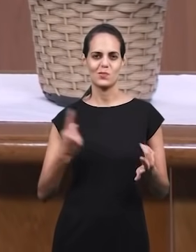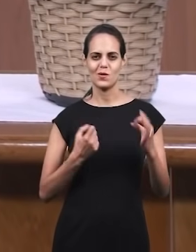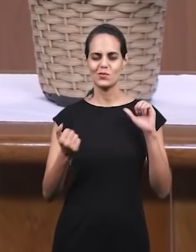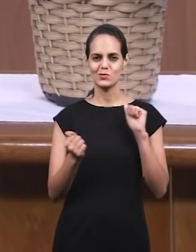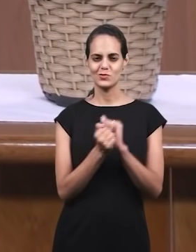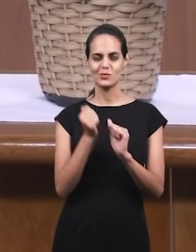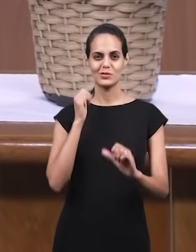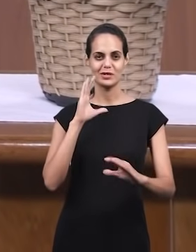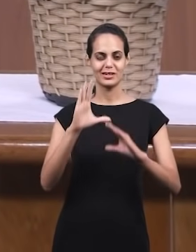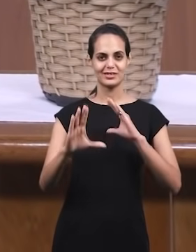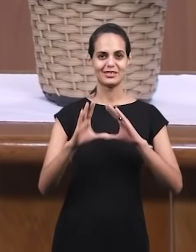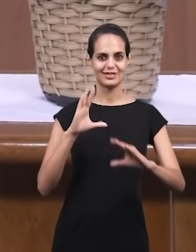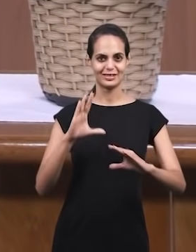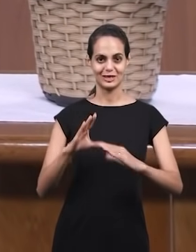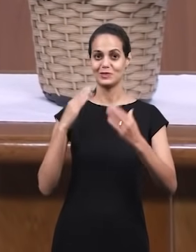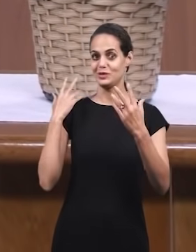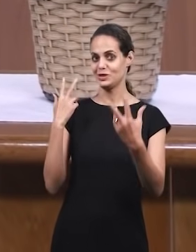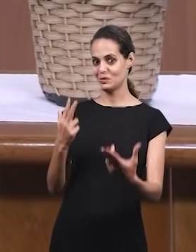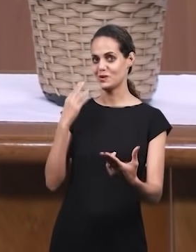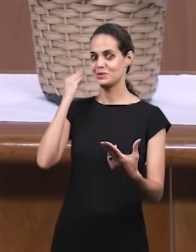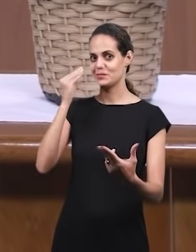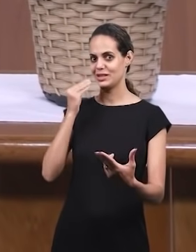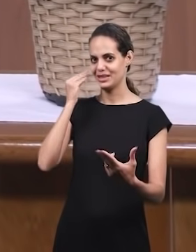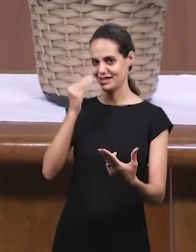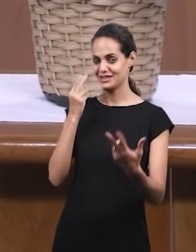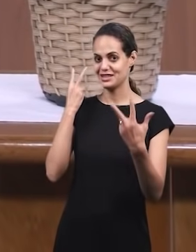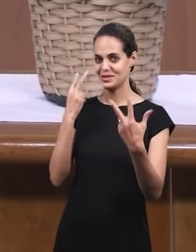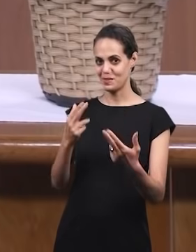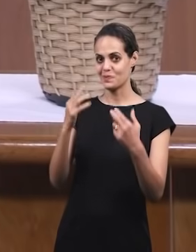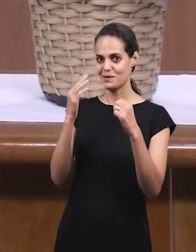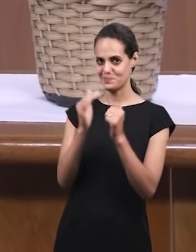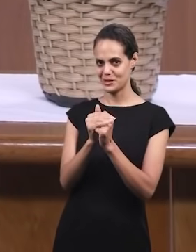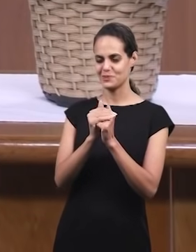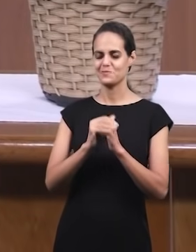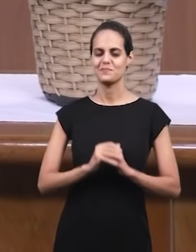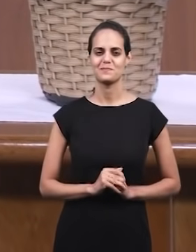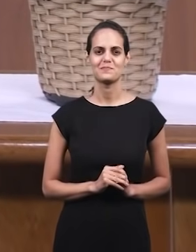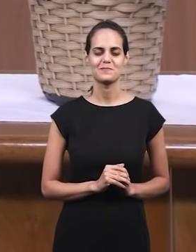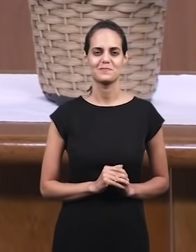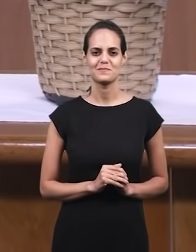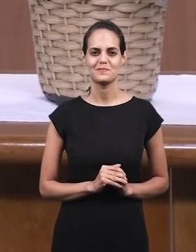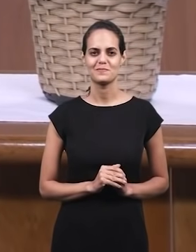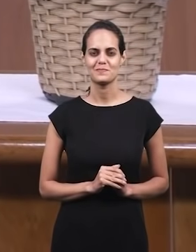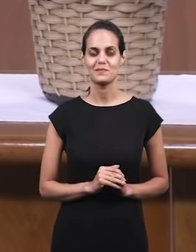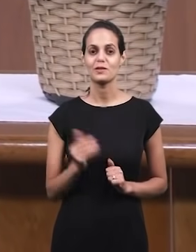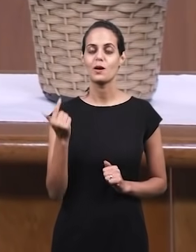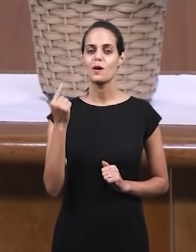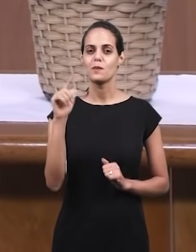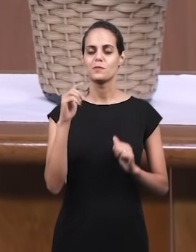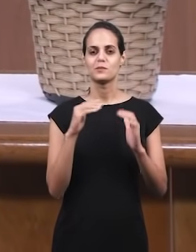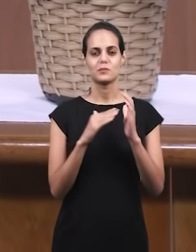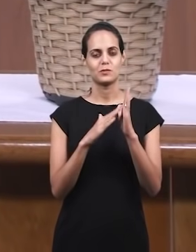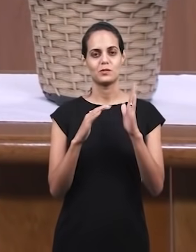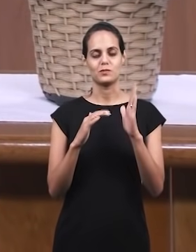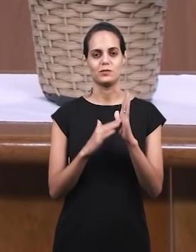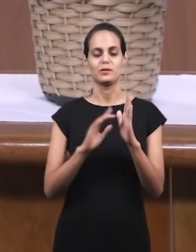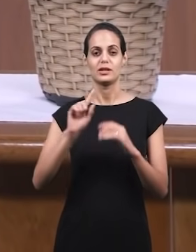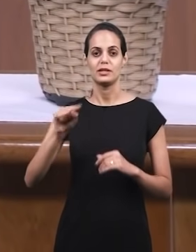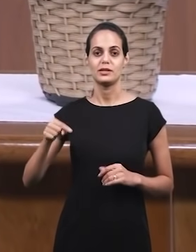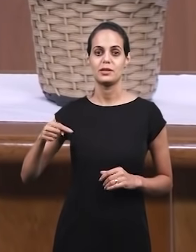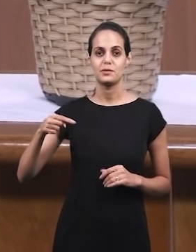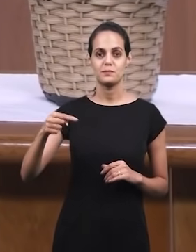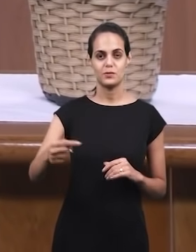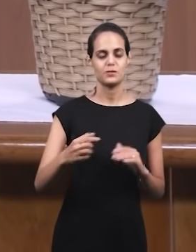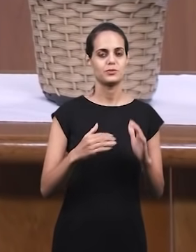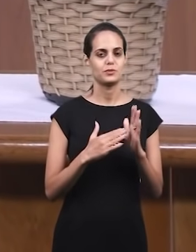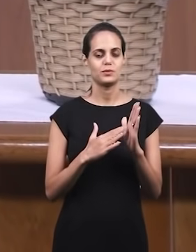canta com eles, nós estamos vivendo a mesma experiência. Amém? Nós vamos ainda cantar mais um louvor. E logo após esse